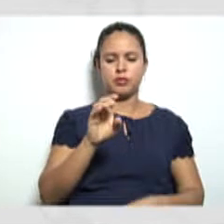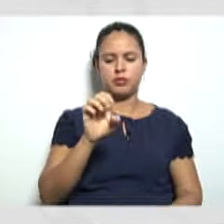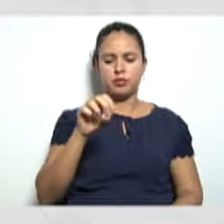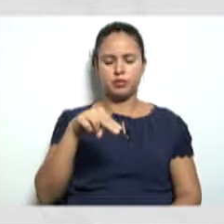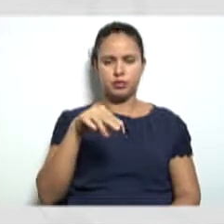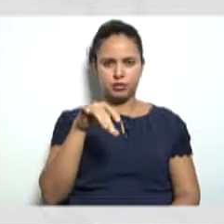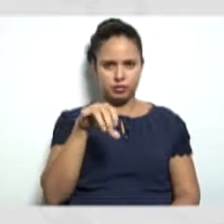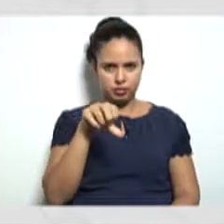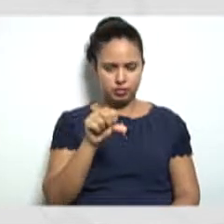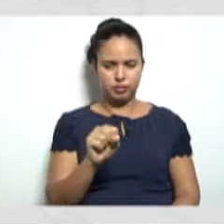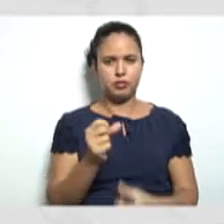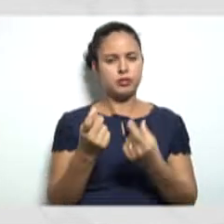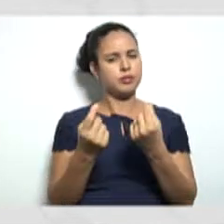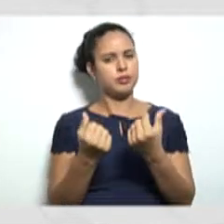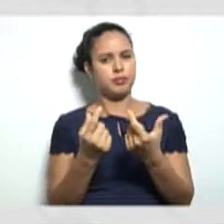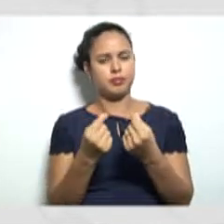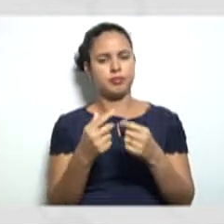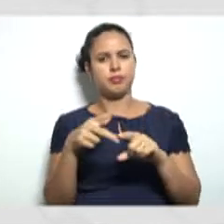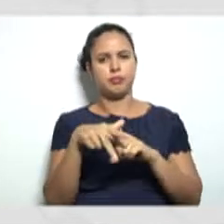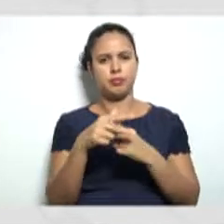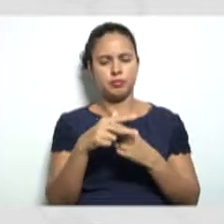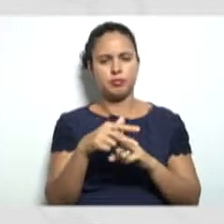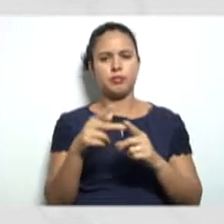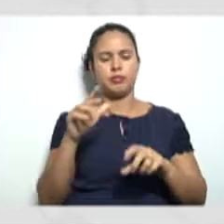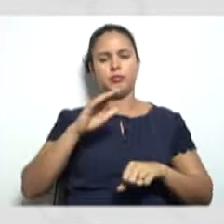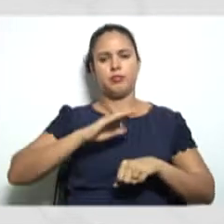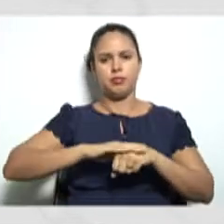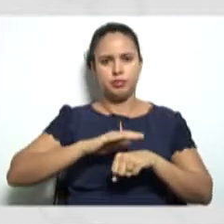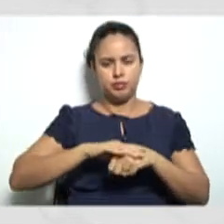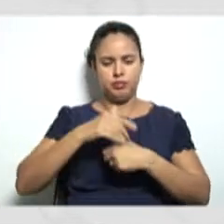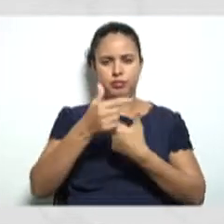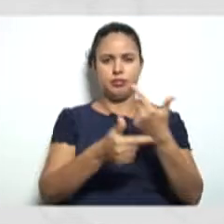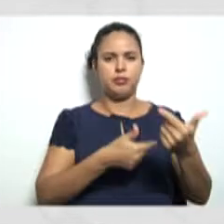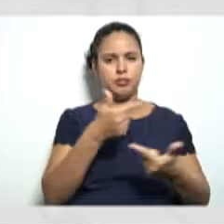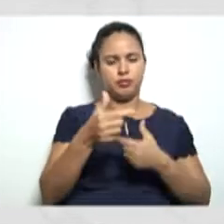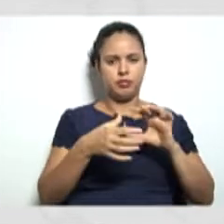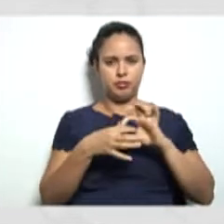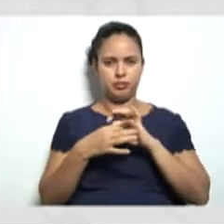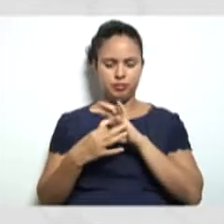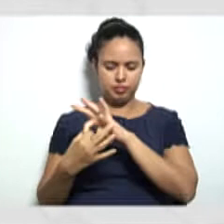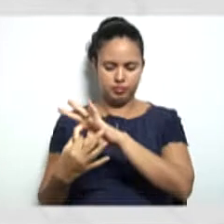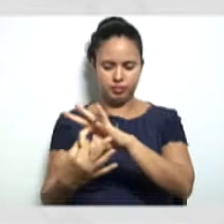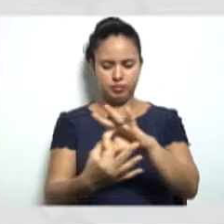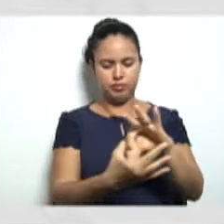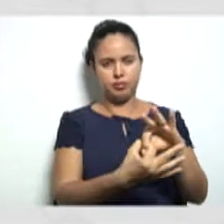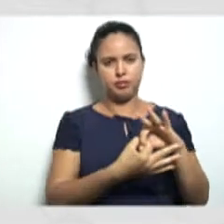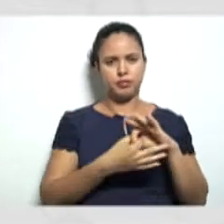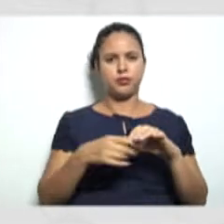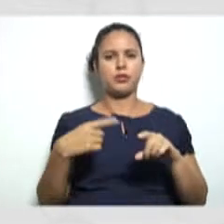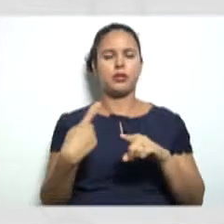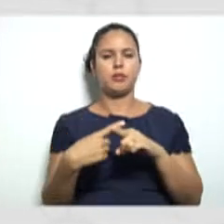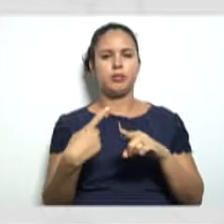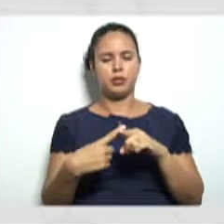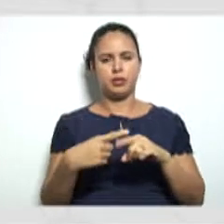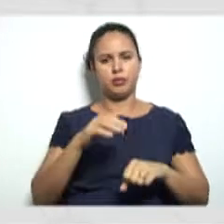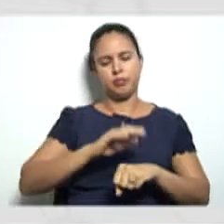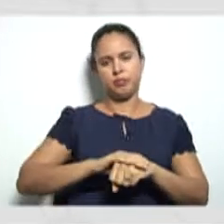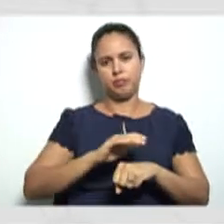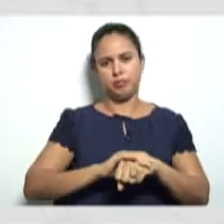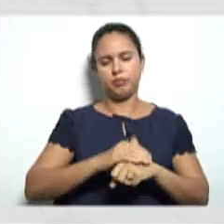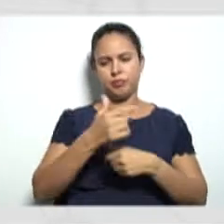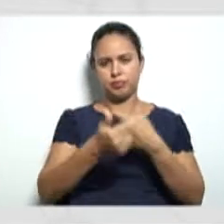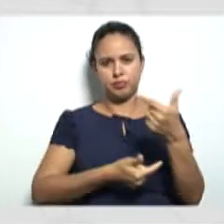produção, e mão de obra. A gente vai ter essa união à medida que a mão de obra se torna proprietária dos bens